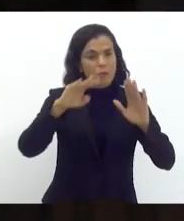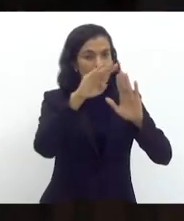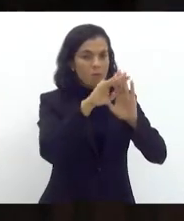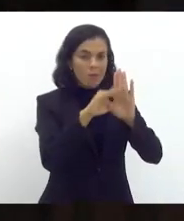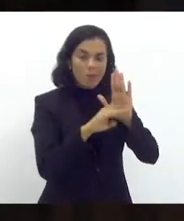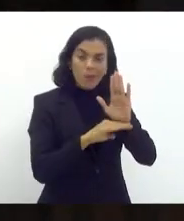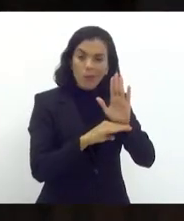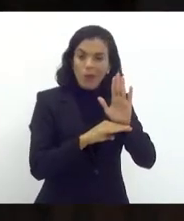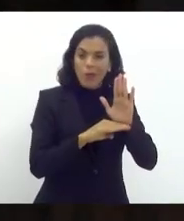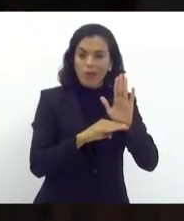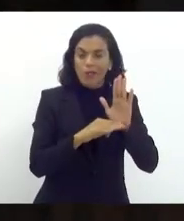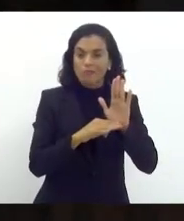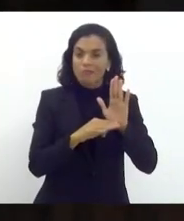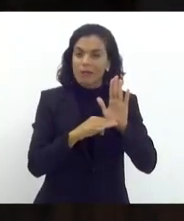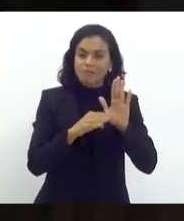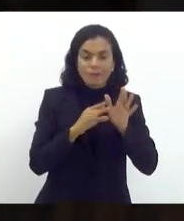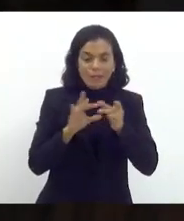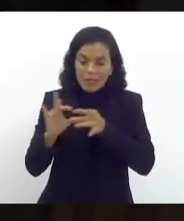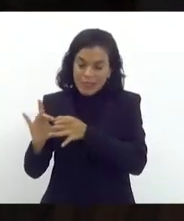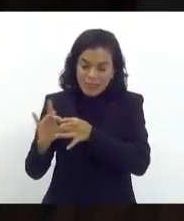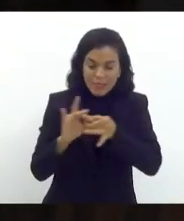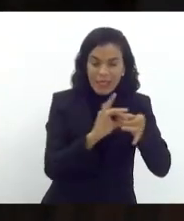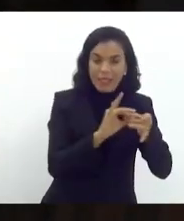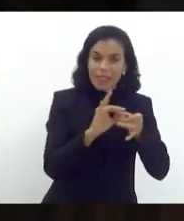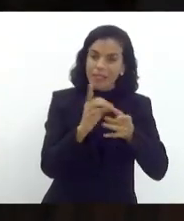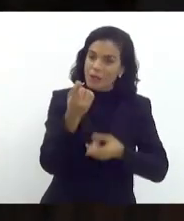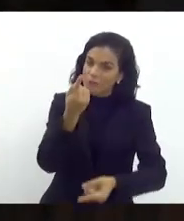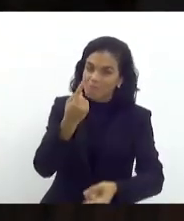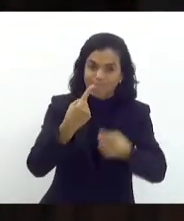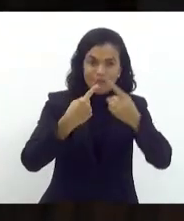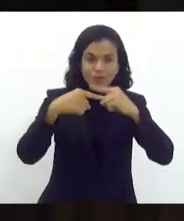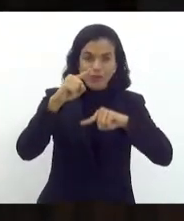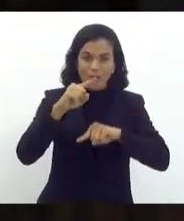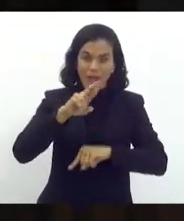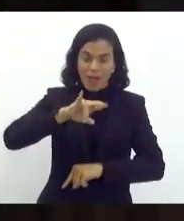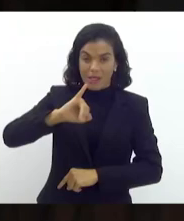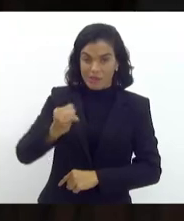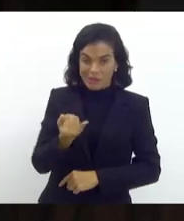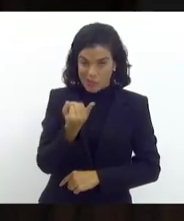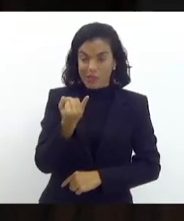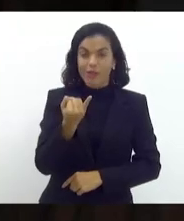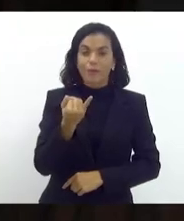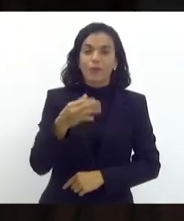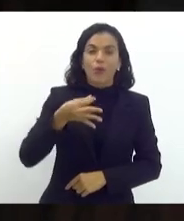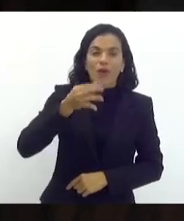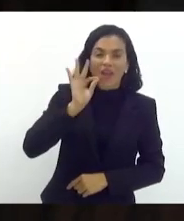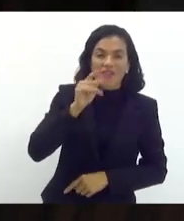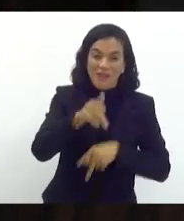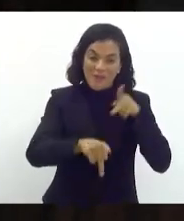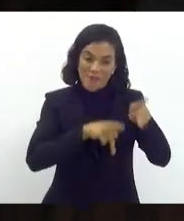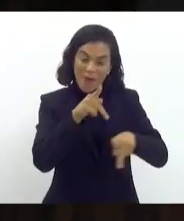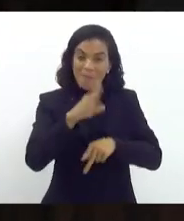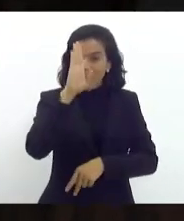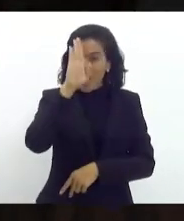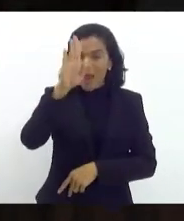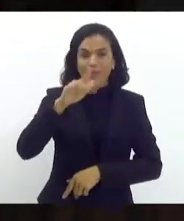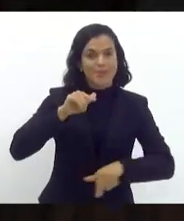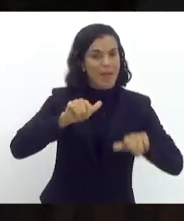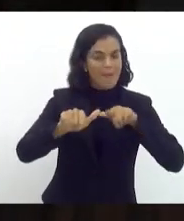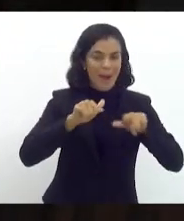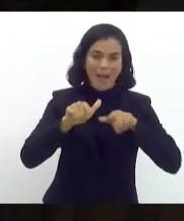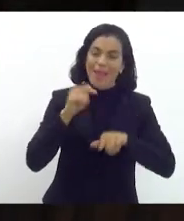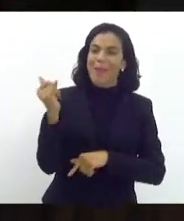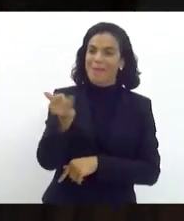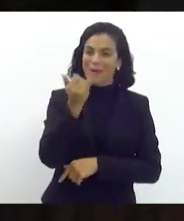é na linha do supera RJ e todos os outros Restaurante Popular o café do Povo principalmente do Trabalhador é